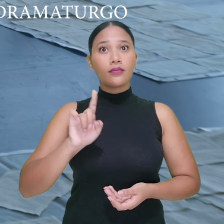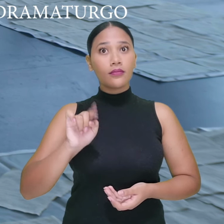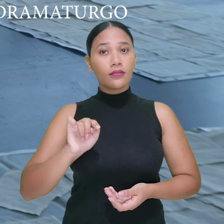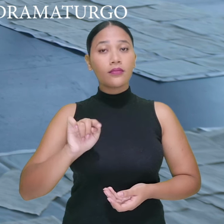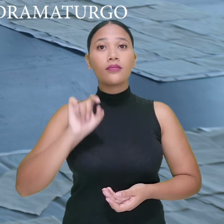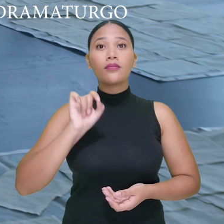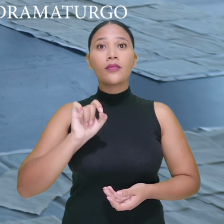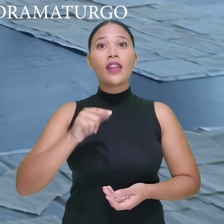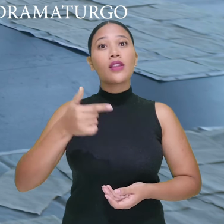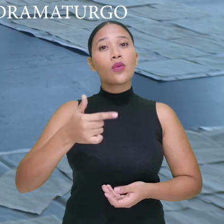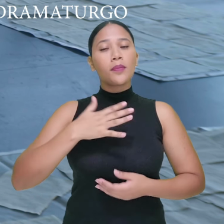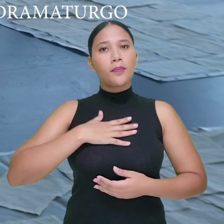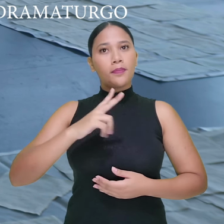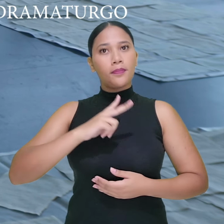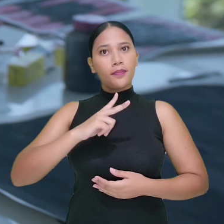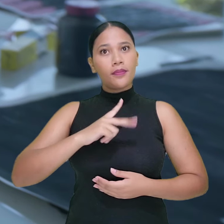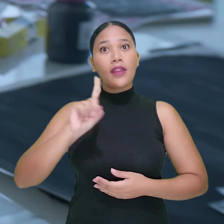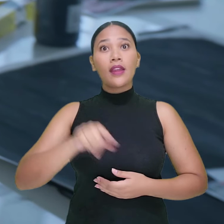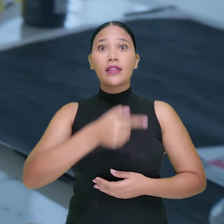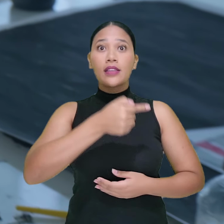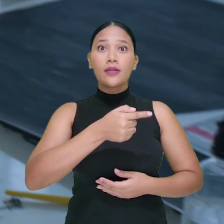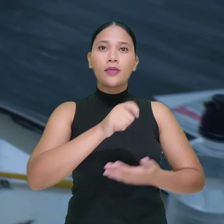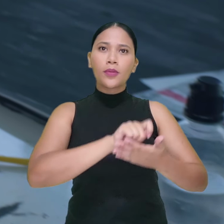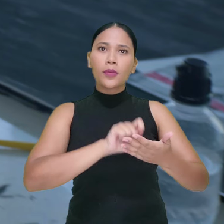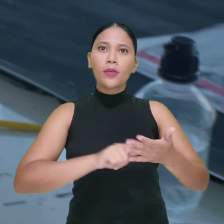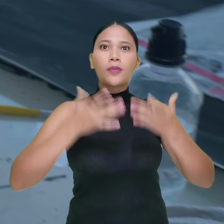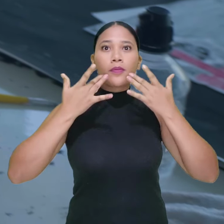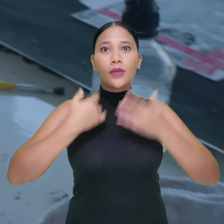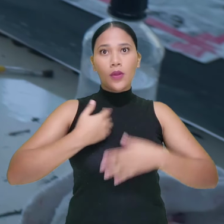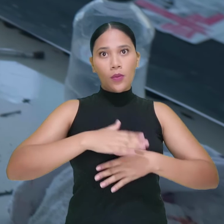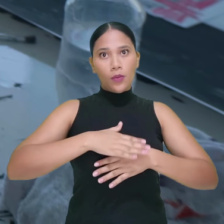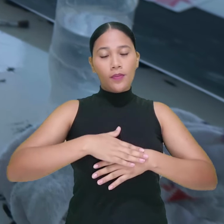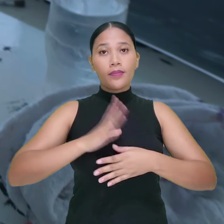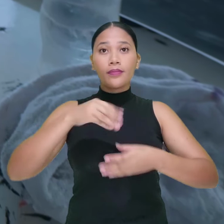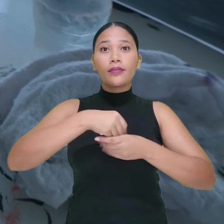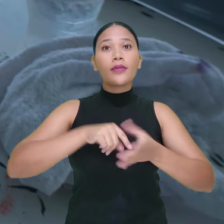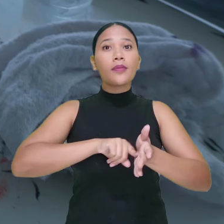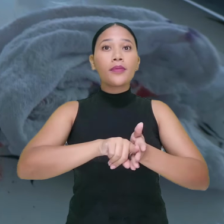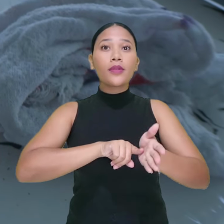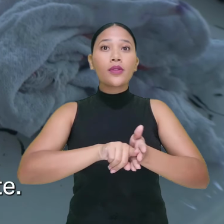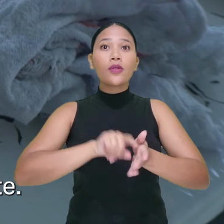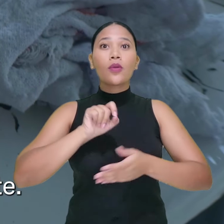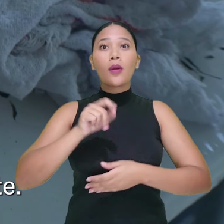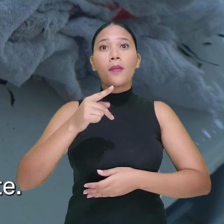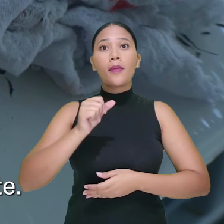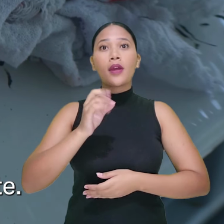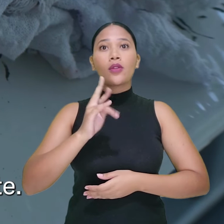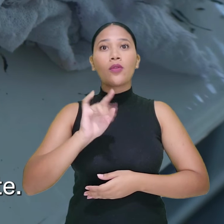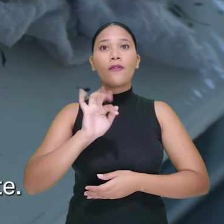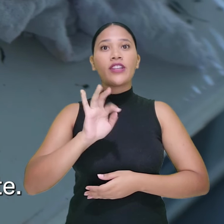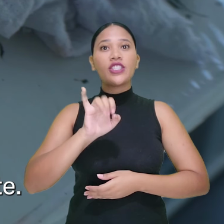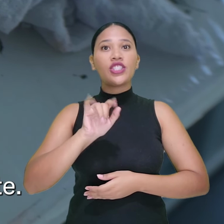Revenguer, uma exposição cena, é minha segunda individual. É a sétima dramaturgia que eu escrevo, né? Dentro da